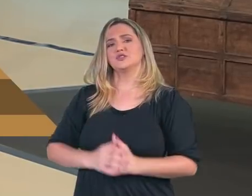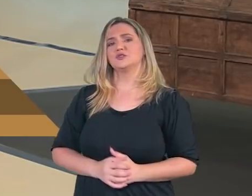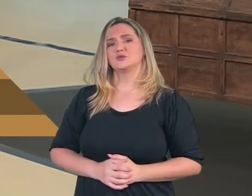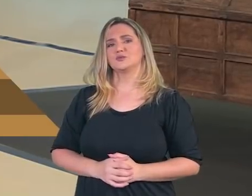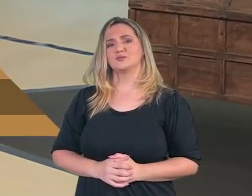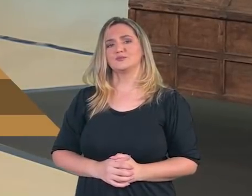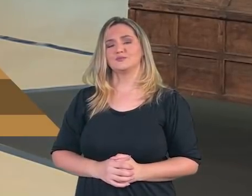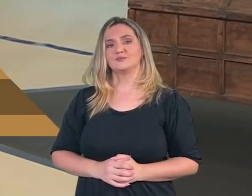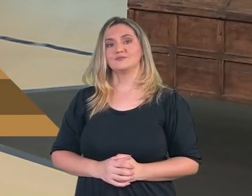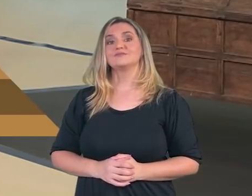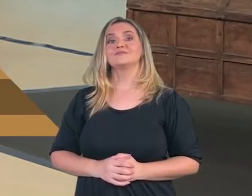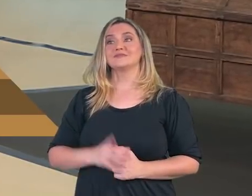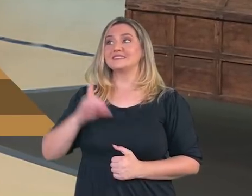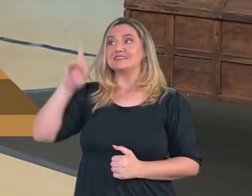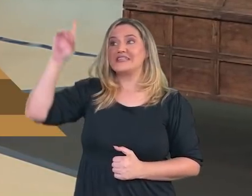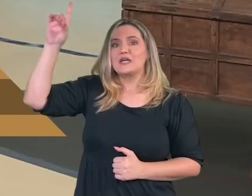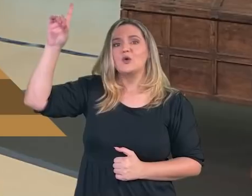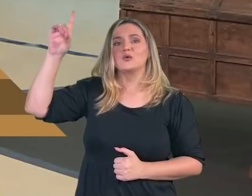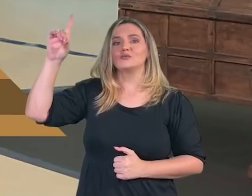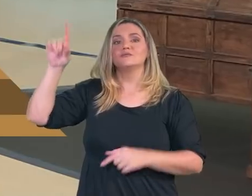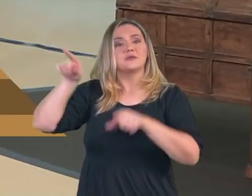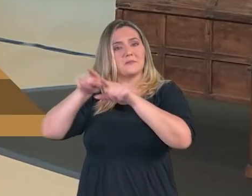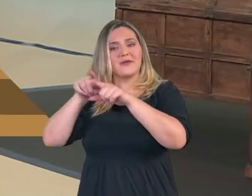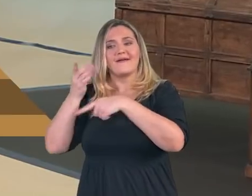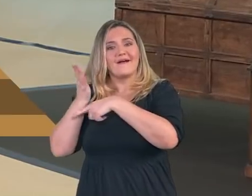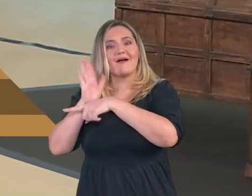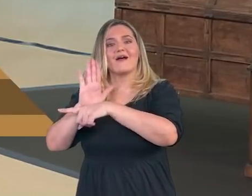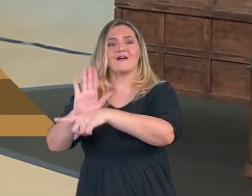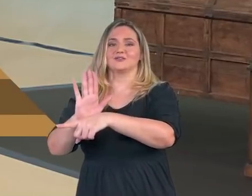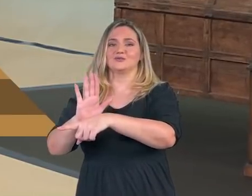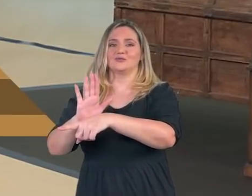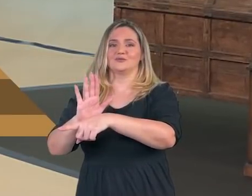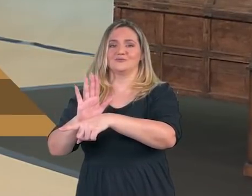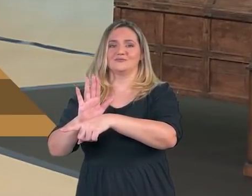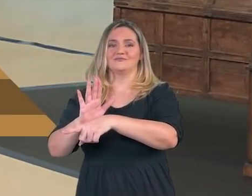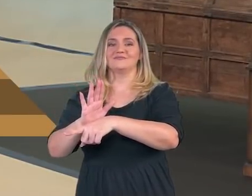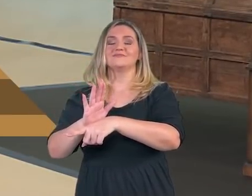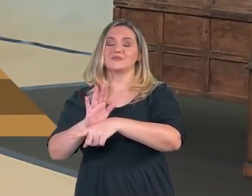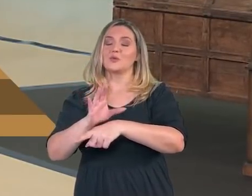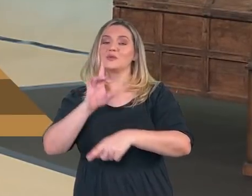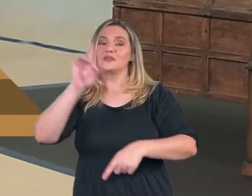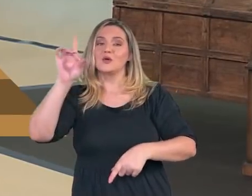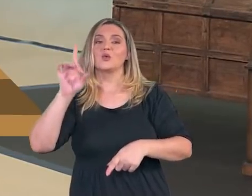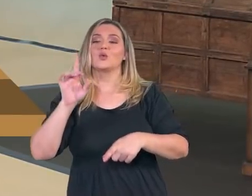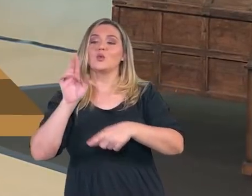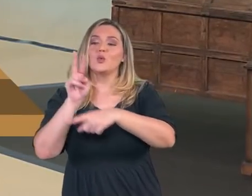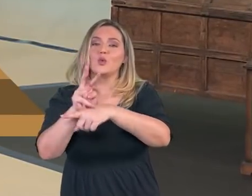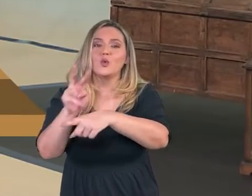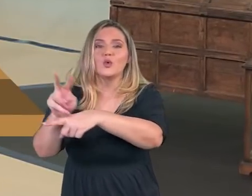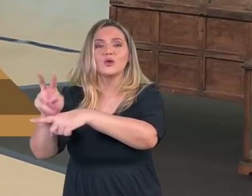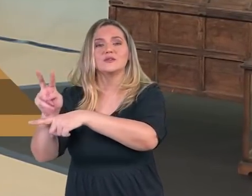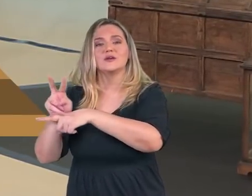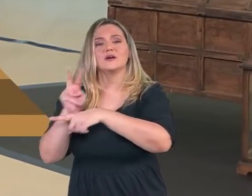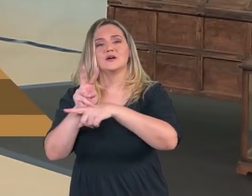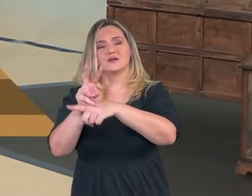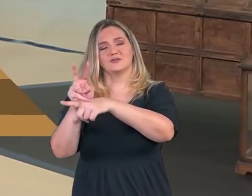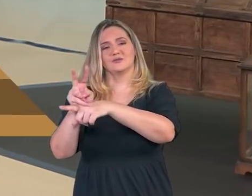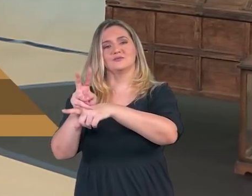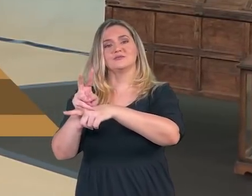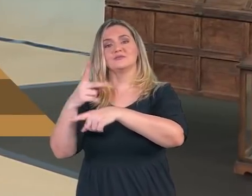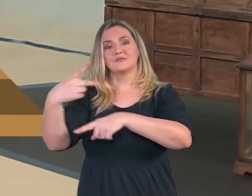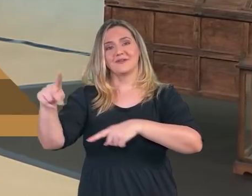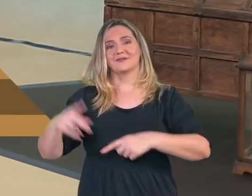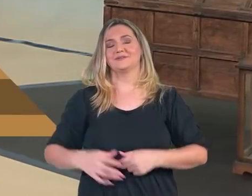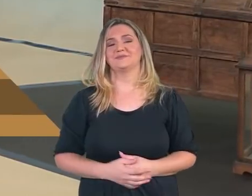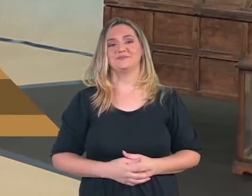tempo. Assim como o Senhor foi ativo também na queda de Jerusalém, ele estava agora ativo na preservação de Daniel e